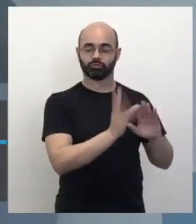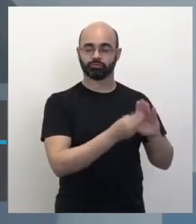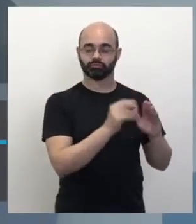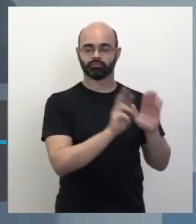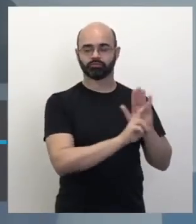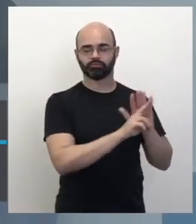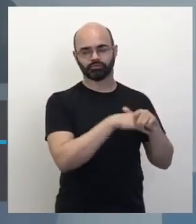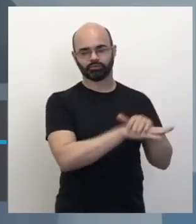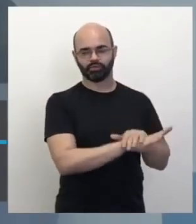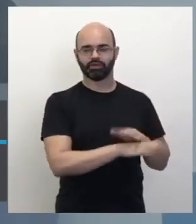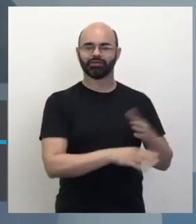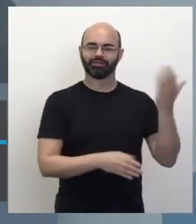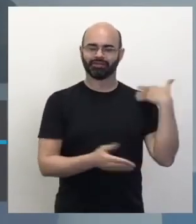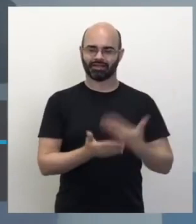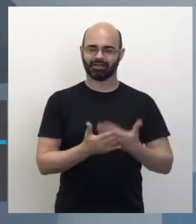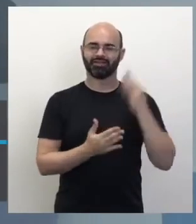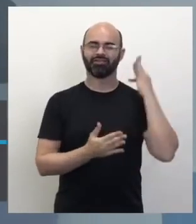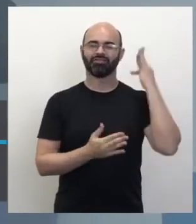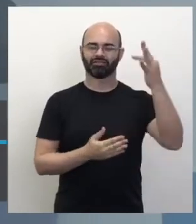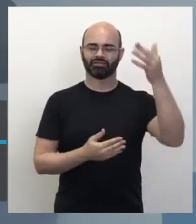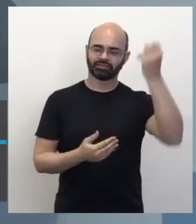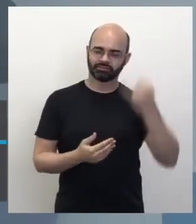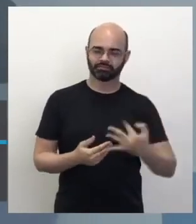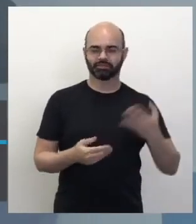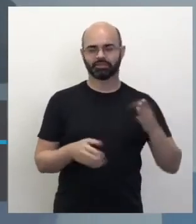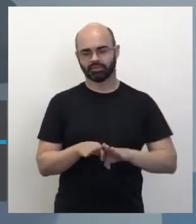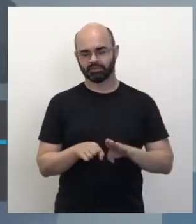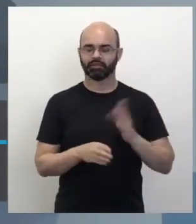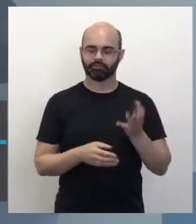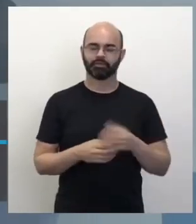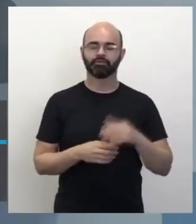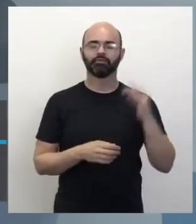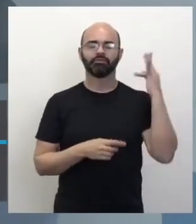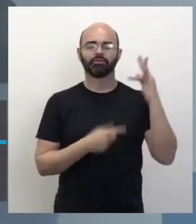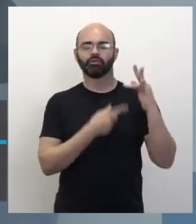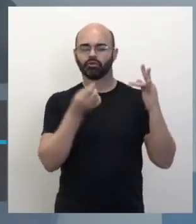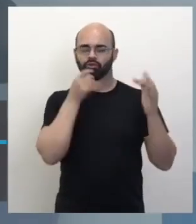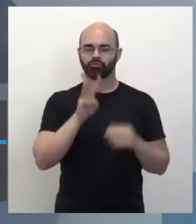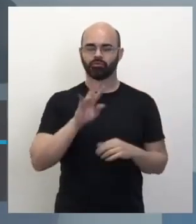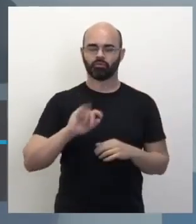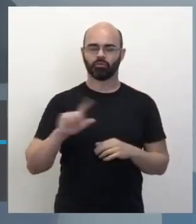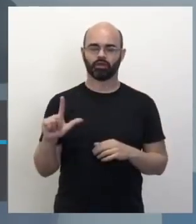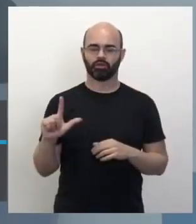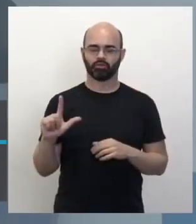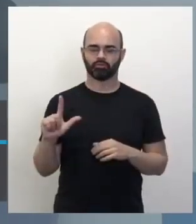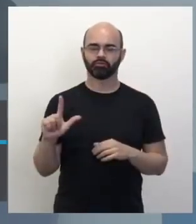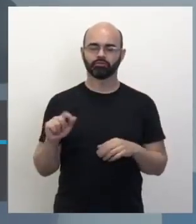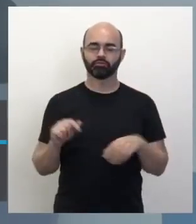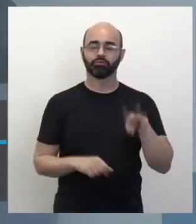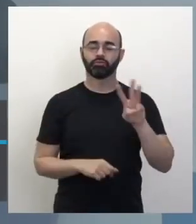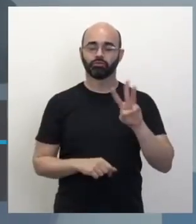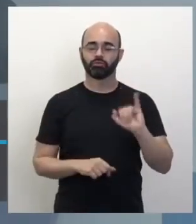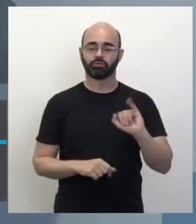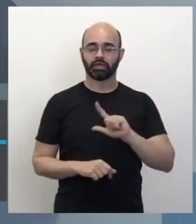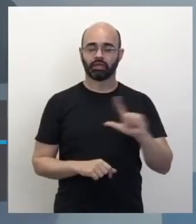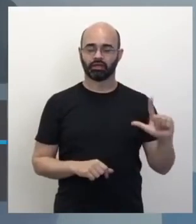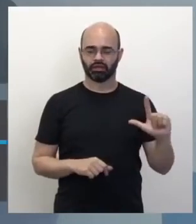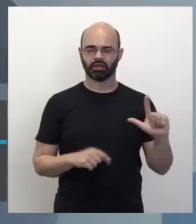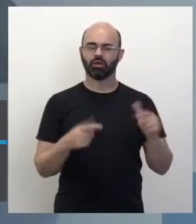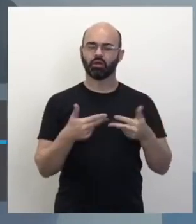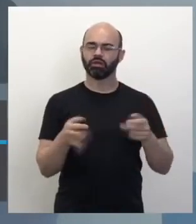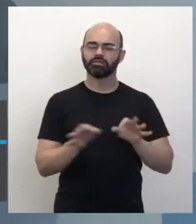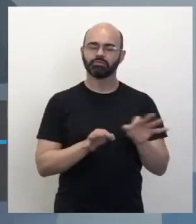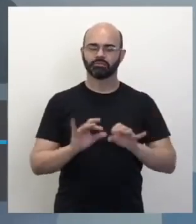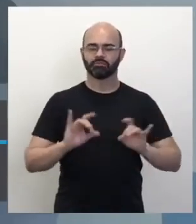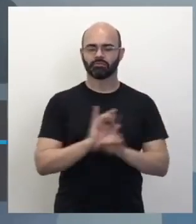aula passada que a gente explicou o futuro. Nas aulas passadas a gente falou sobre o futuro com o will, né? Então é aquele futuro, uma coisa que não está planejada. Mas agora a gente